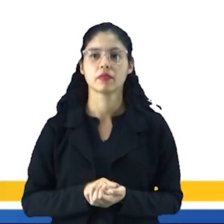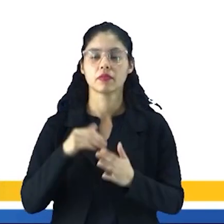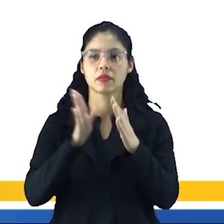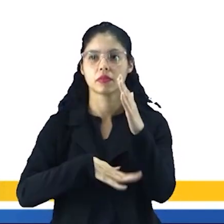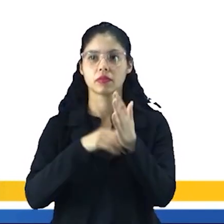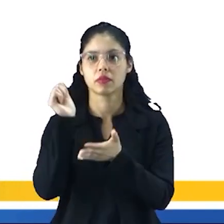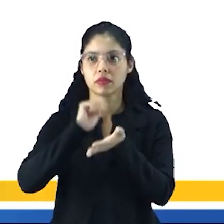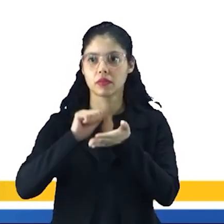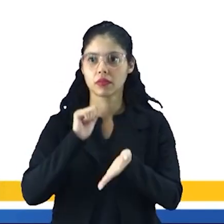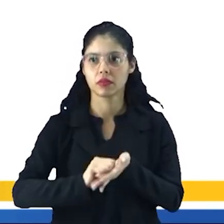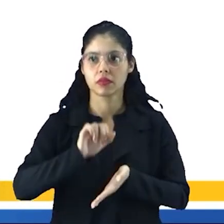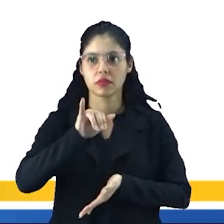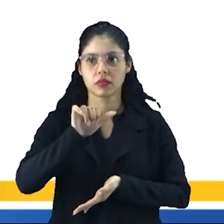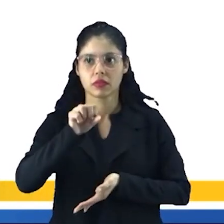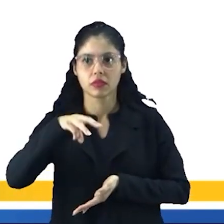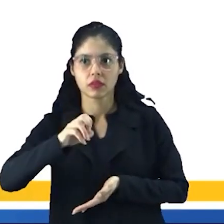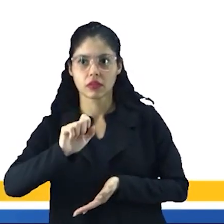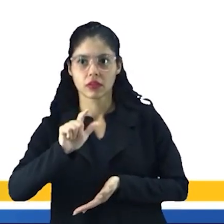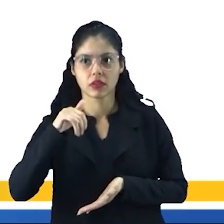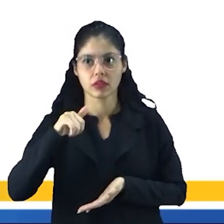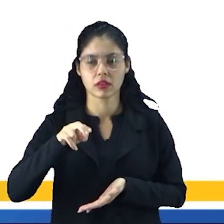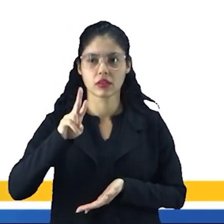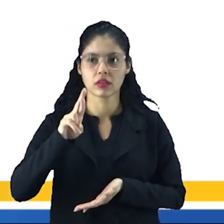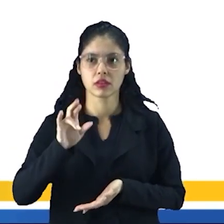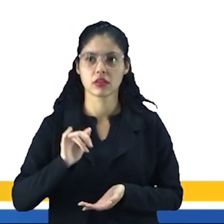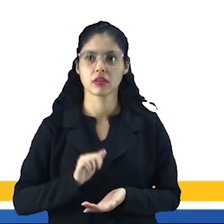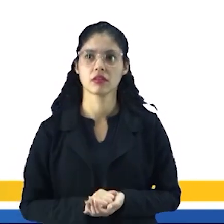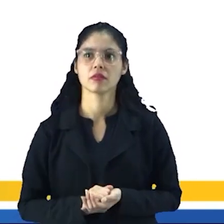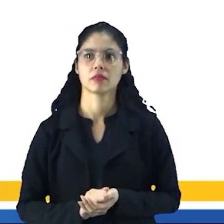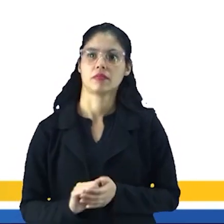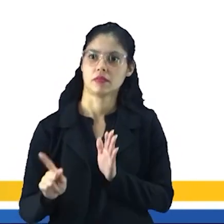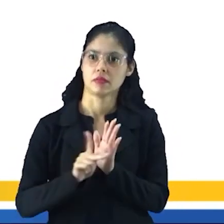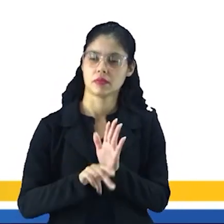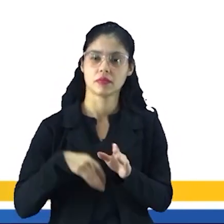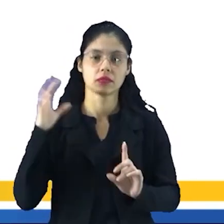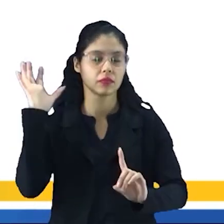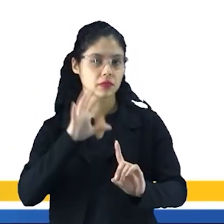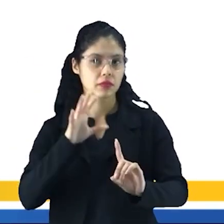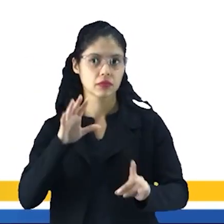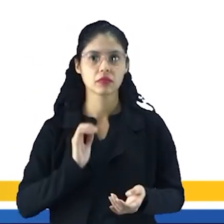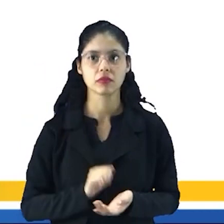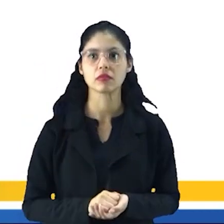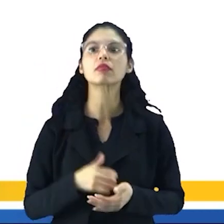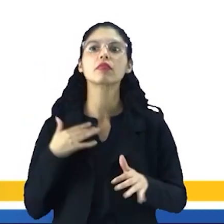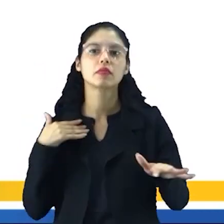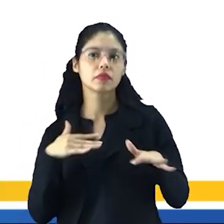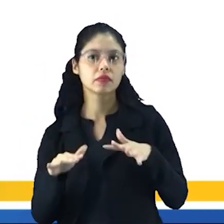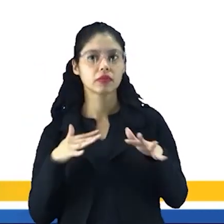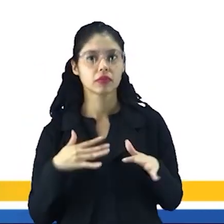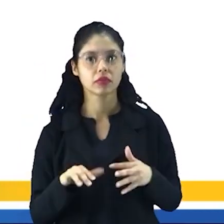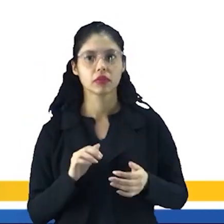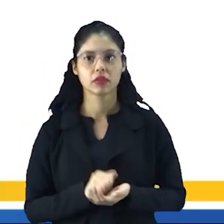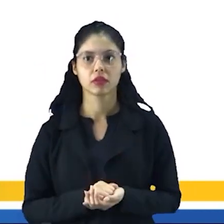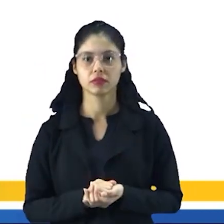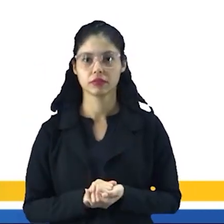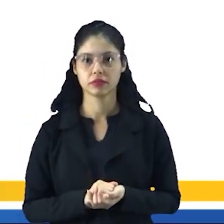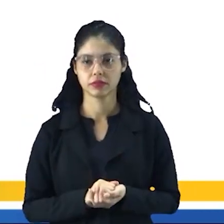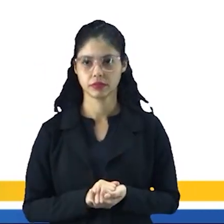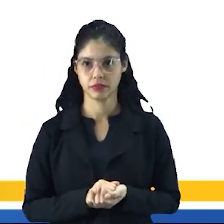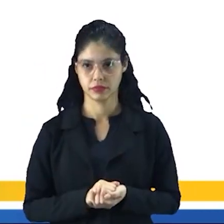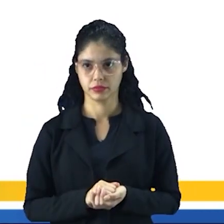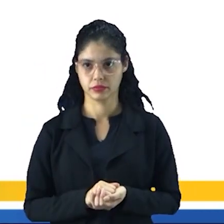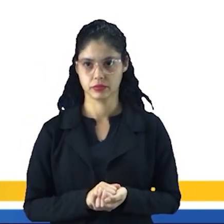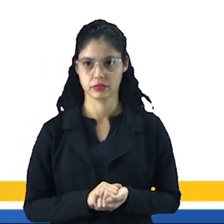Amaral e o pintor e escritor Ismael Neri, que foram os mais influenciados. Gravem o nome